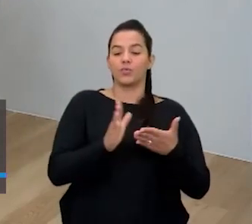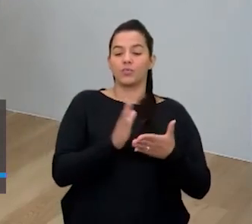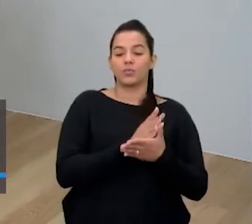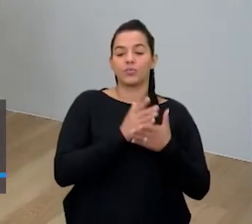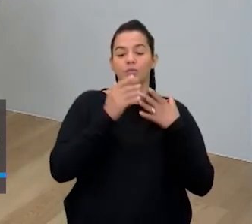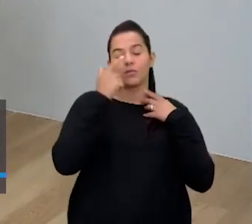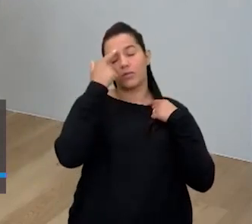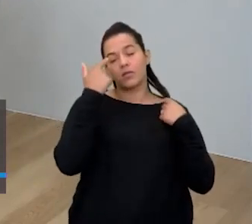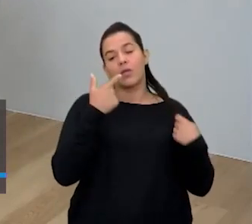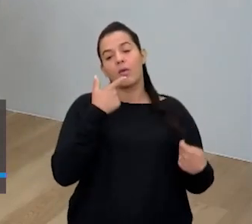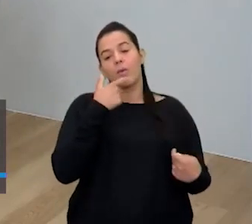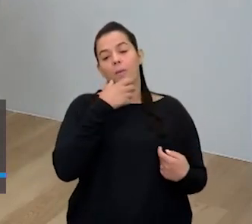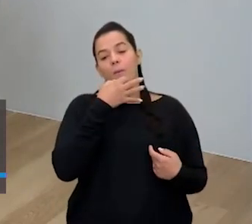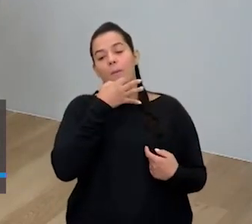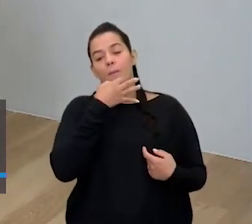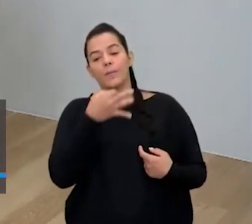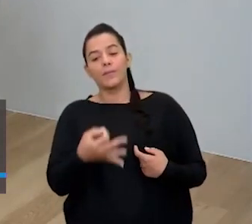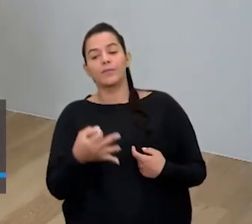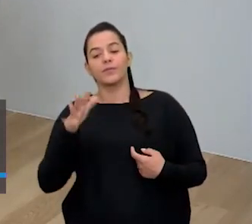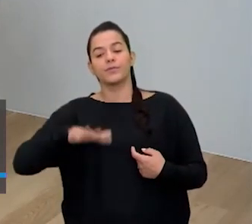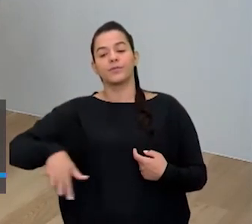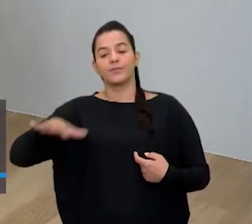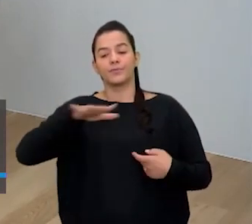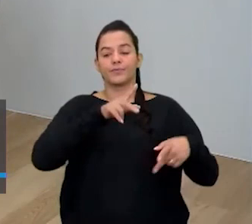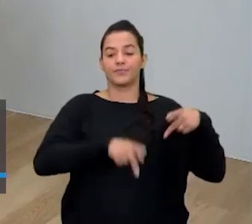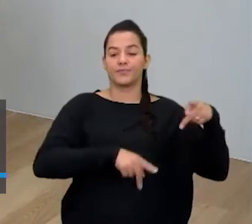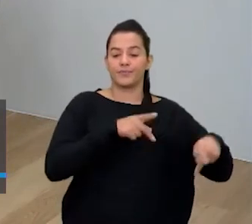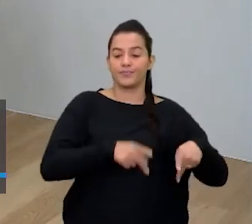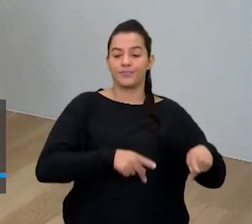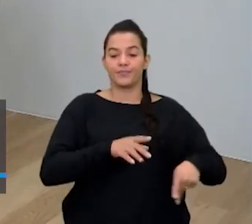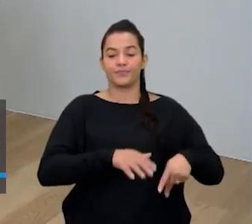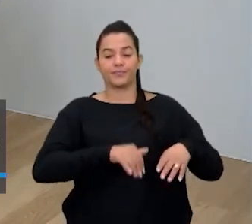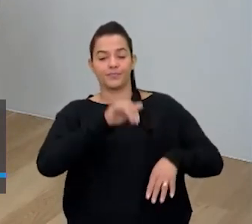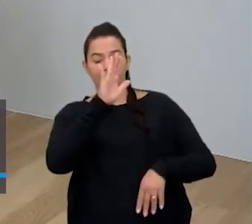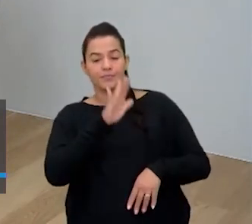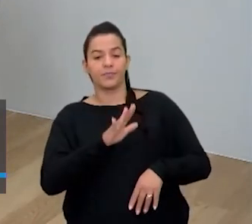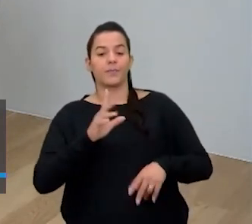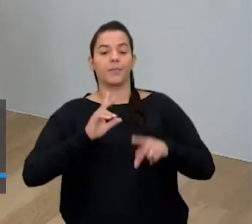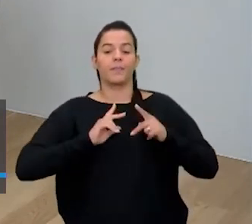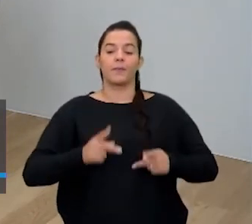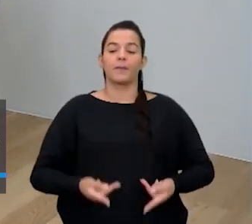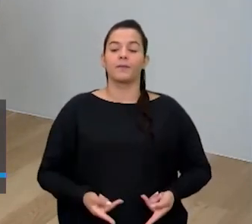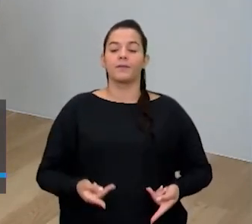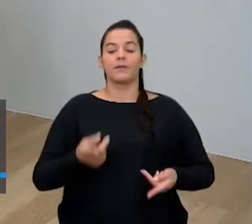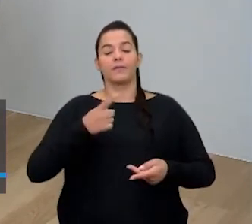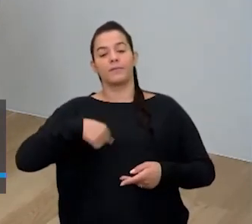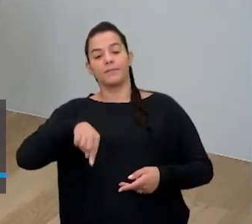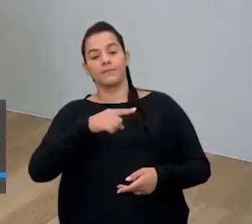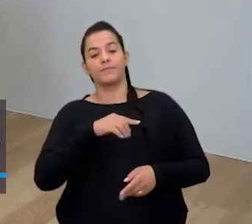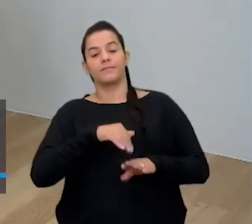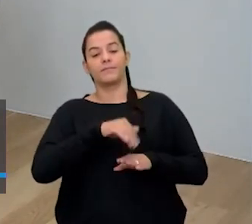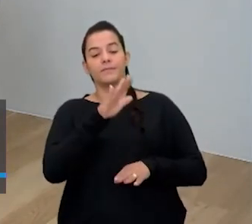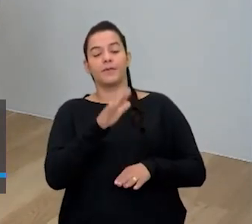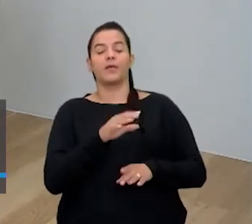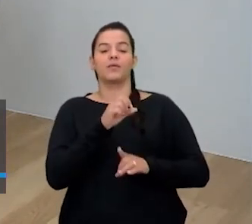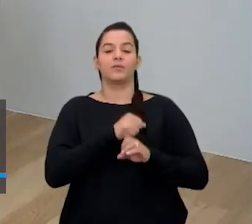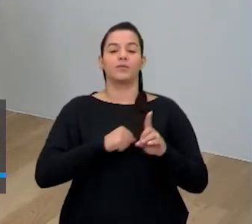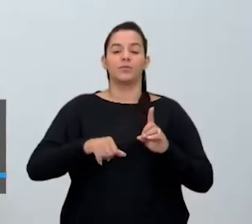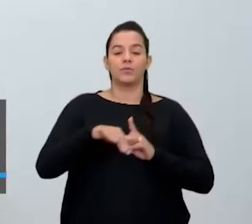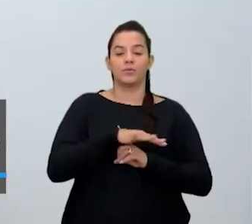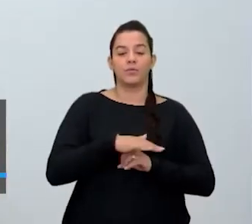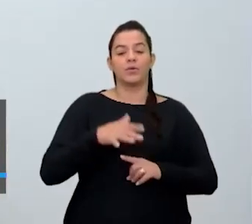opinião pública que é mais progressista, que é mais social, que é mais humanitária, vendo com bons